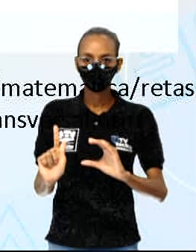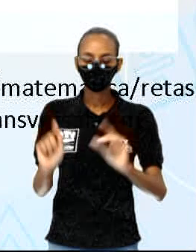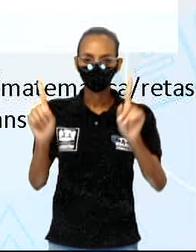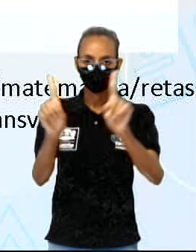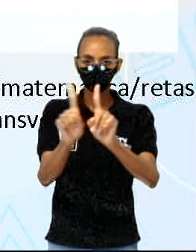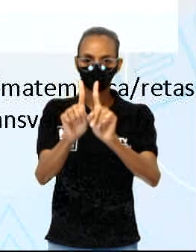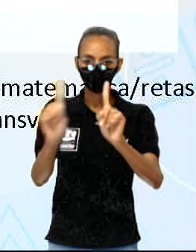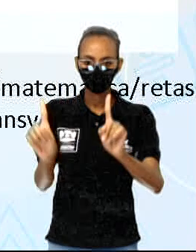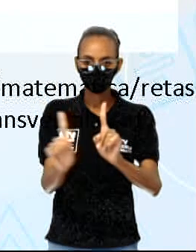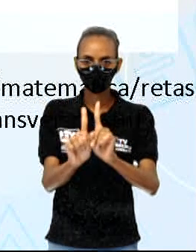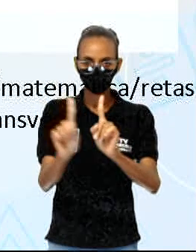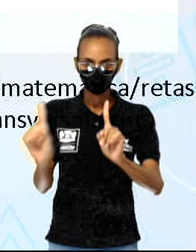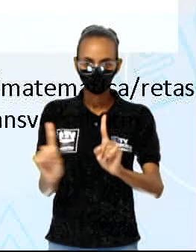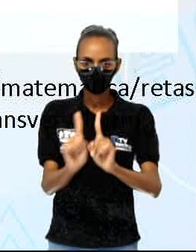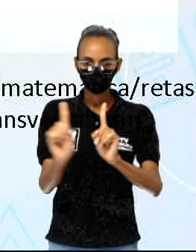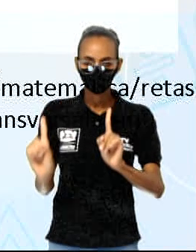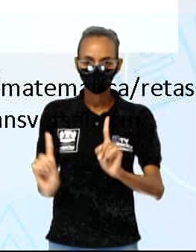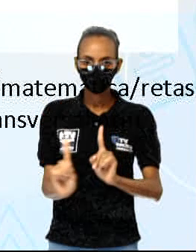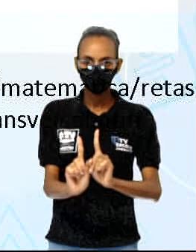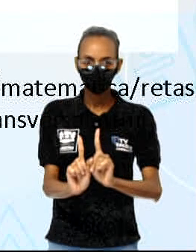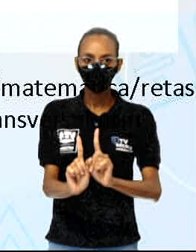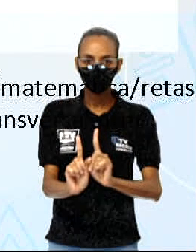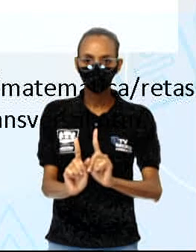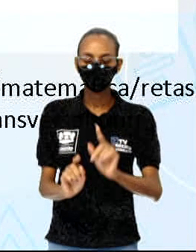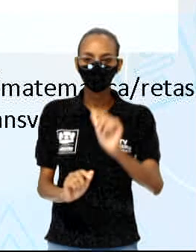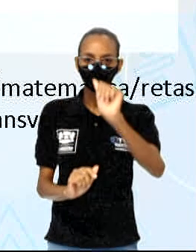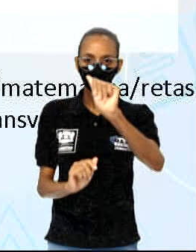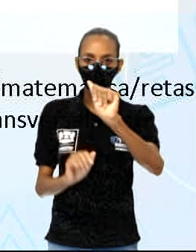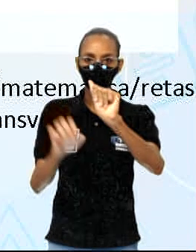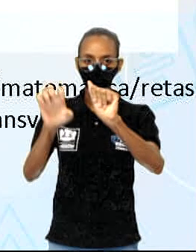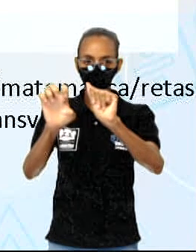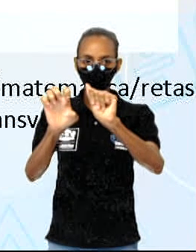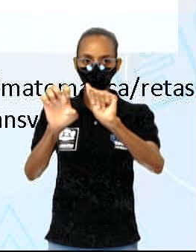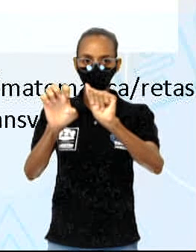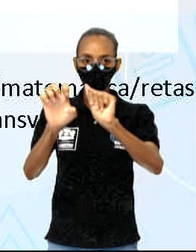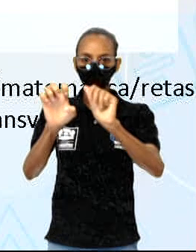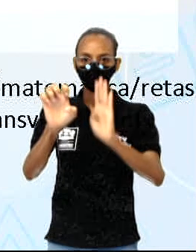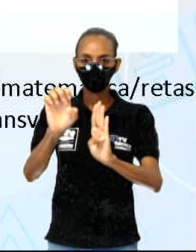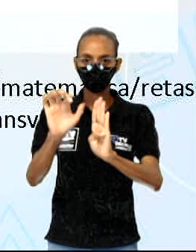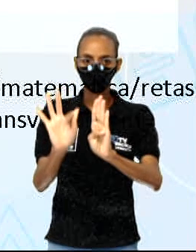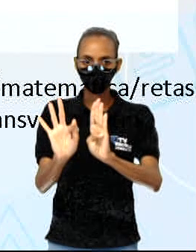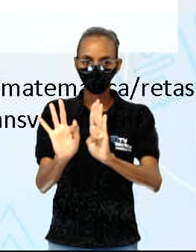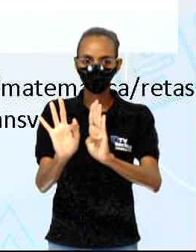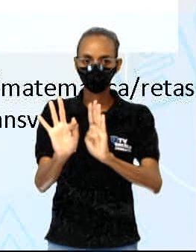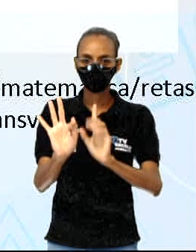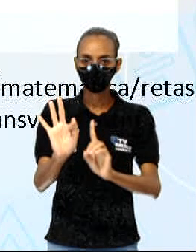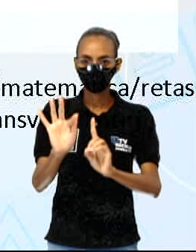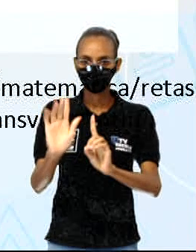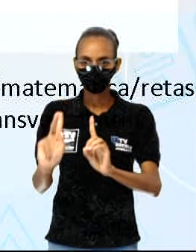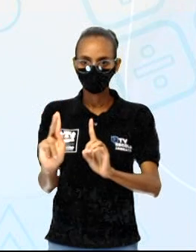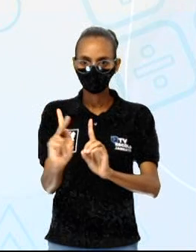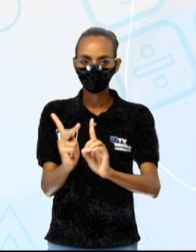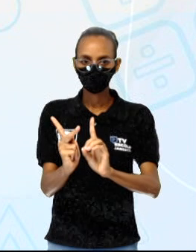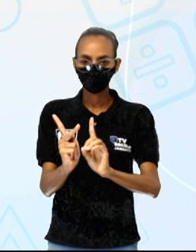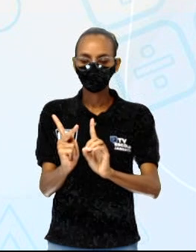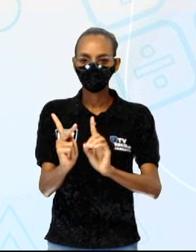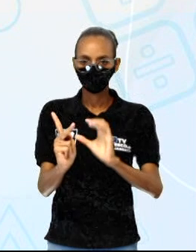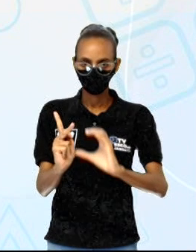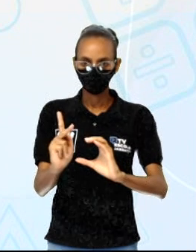pares de ângulos, A e E, B e F, D e H, C e